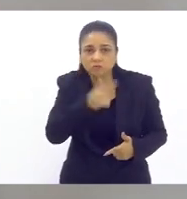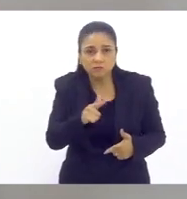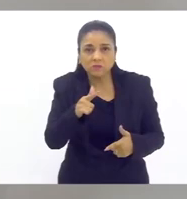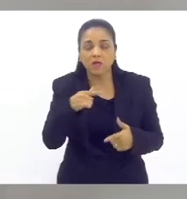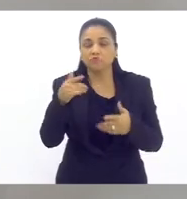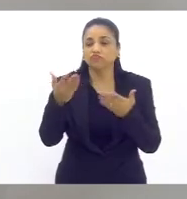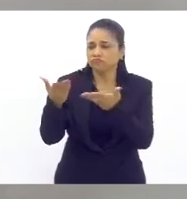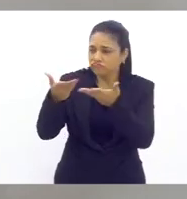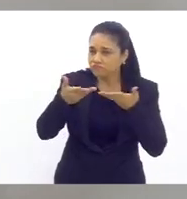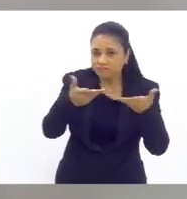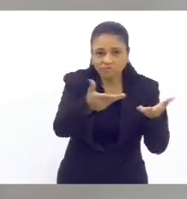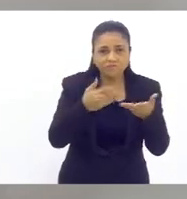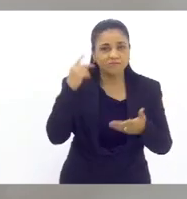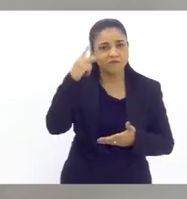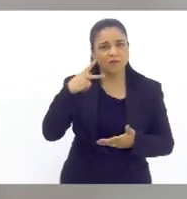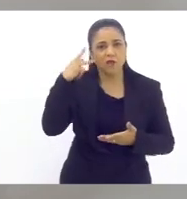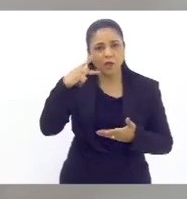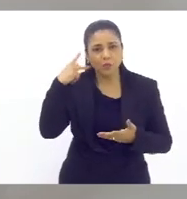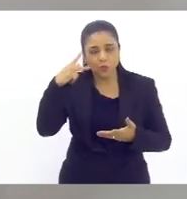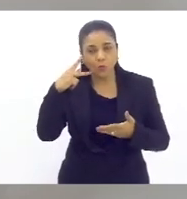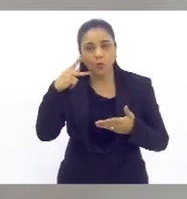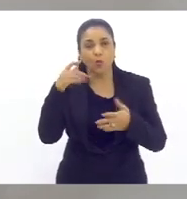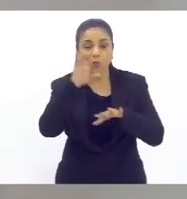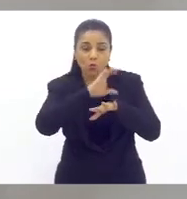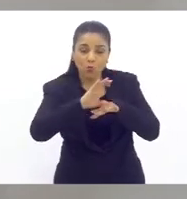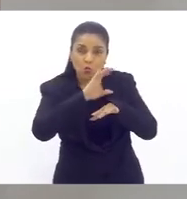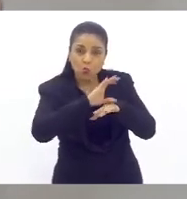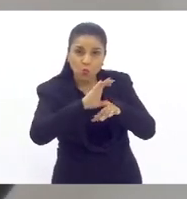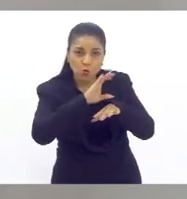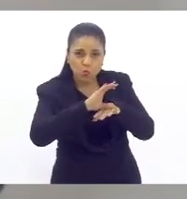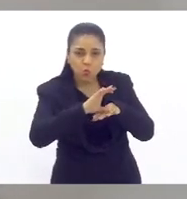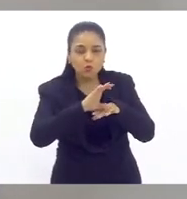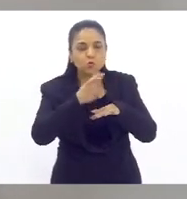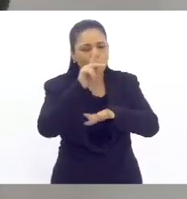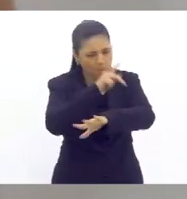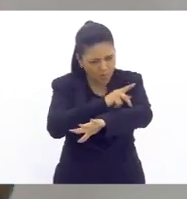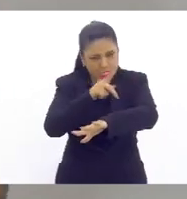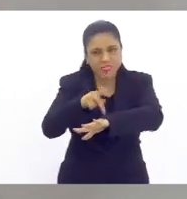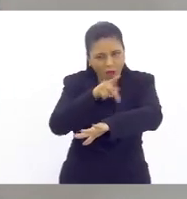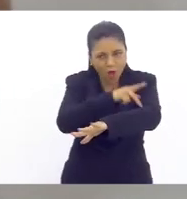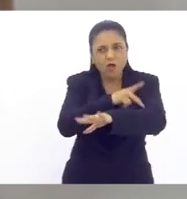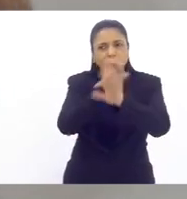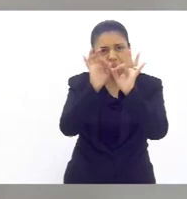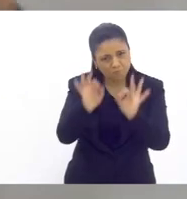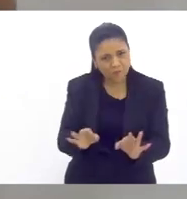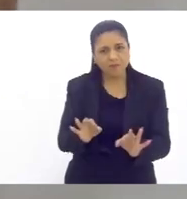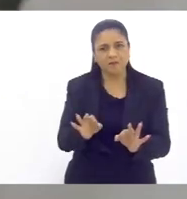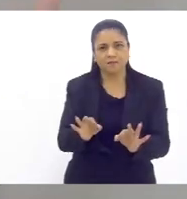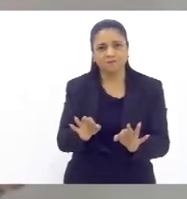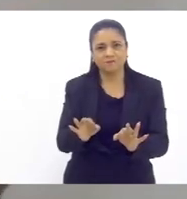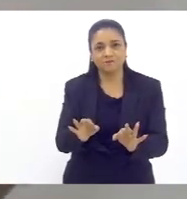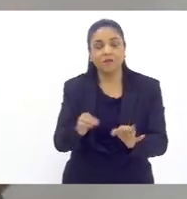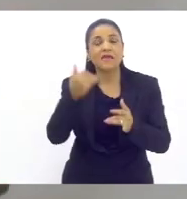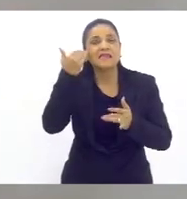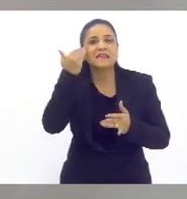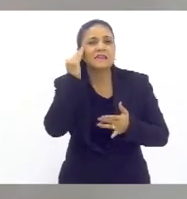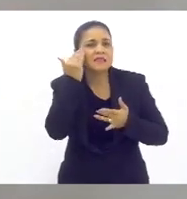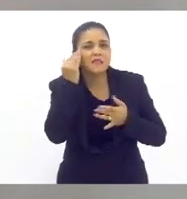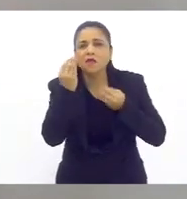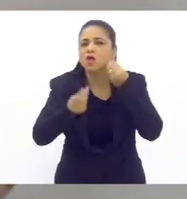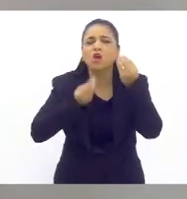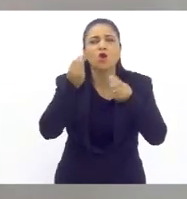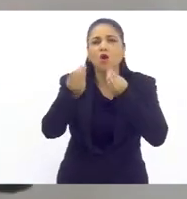todos os vereadores da casa para um curso e a ideia ia ser bem pedagógica mesmo para entender como foi essa construção